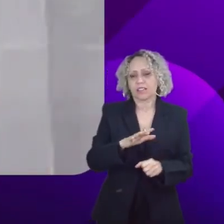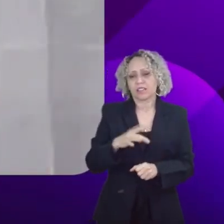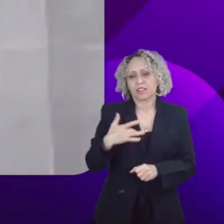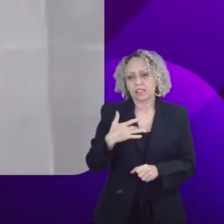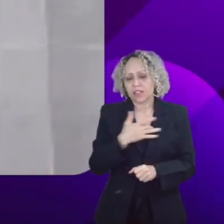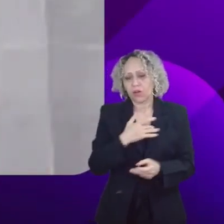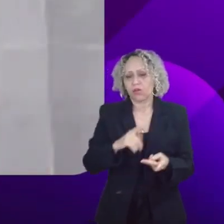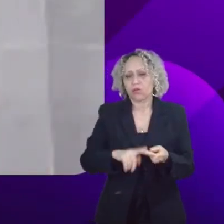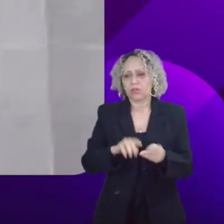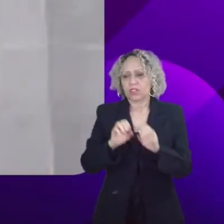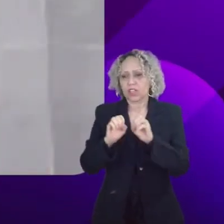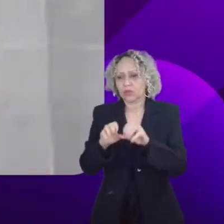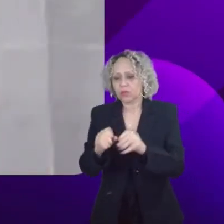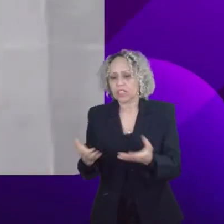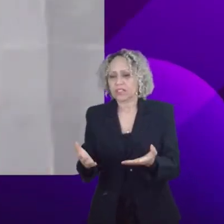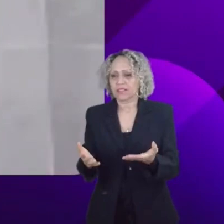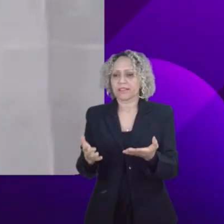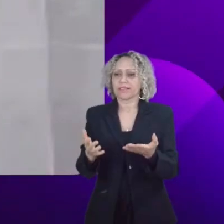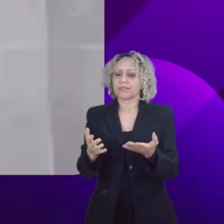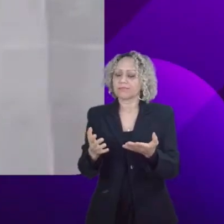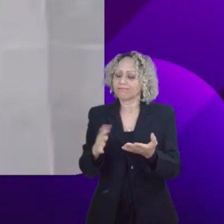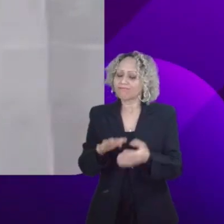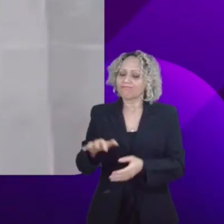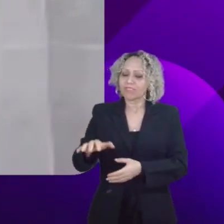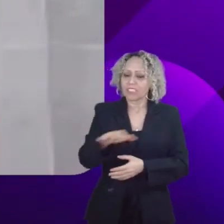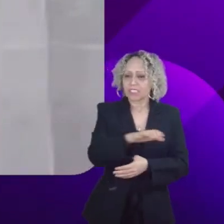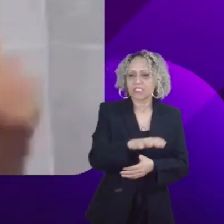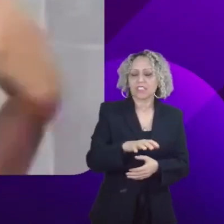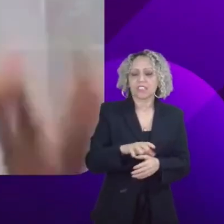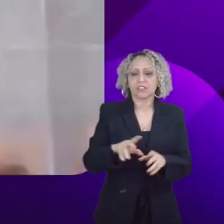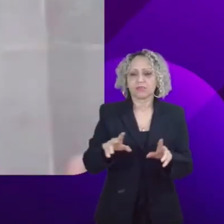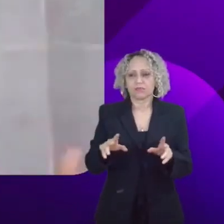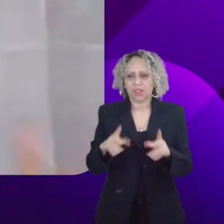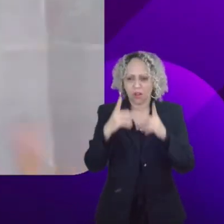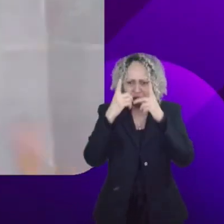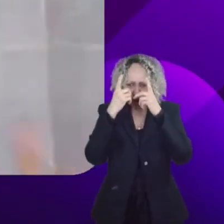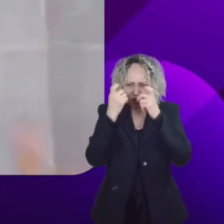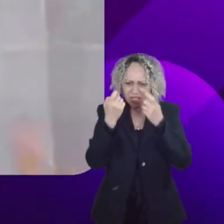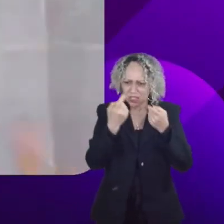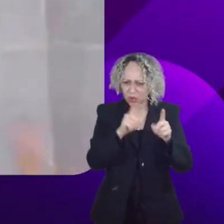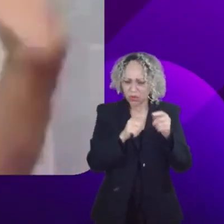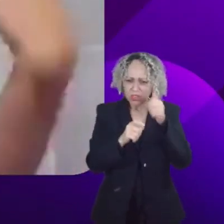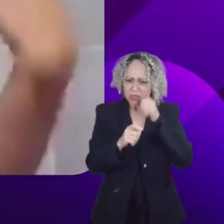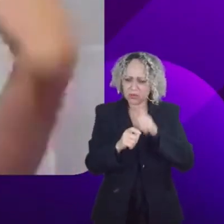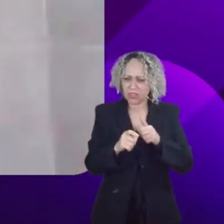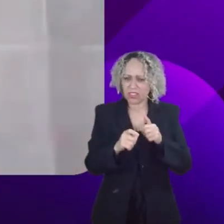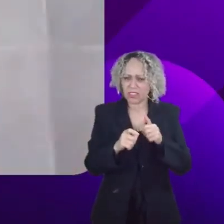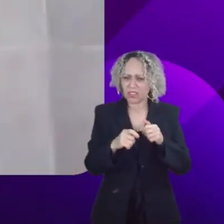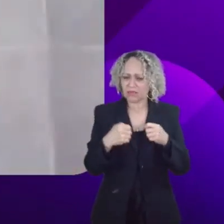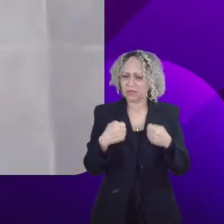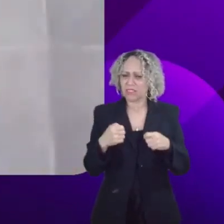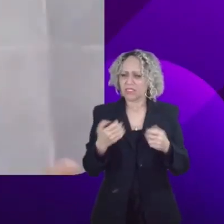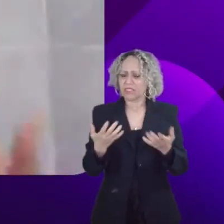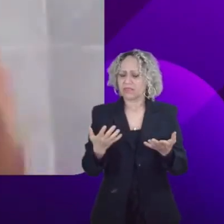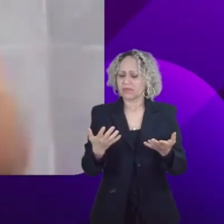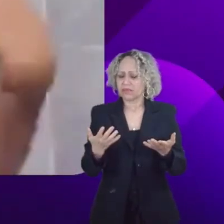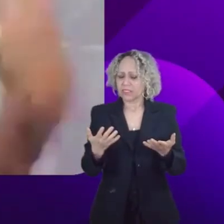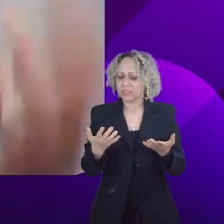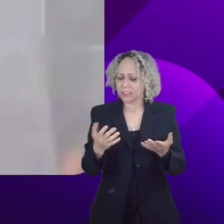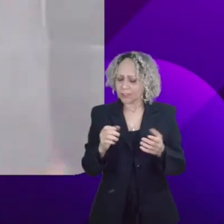precisa ser discutido e pensado de forma transversal. Como é que a